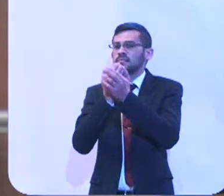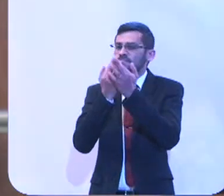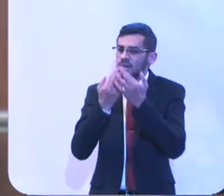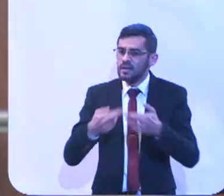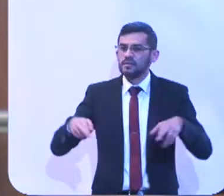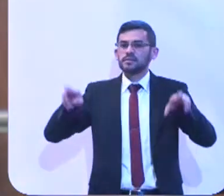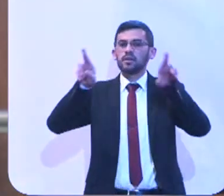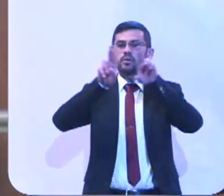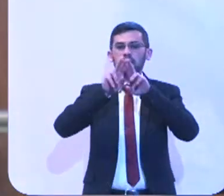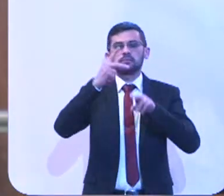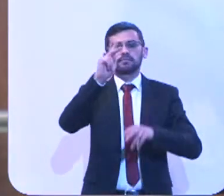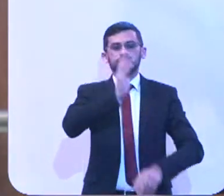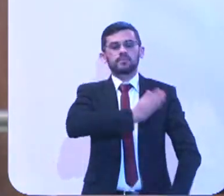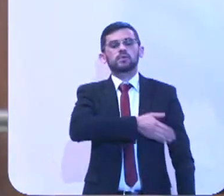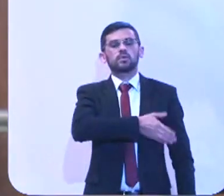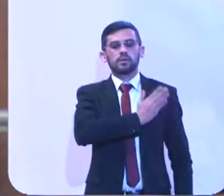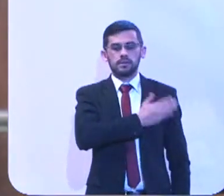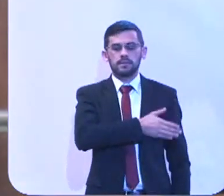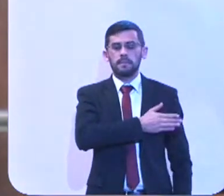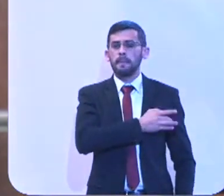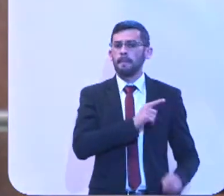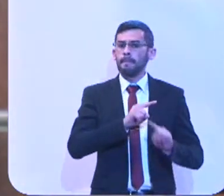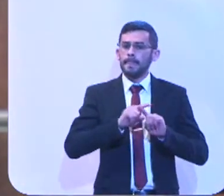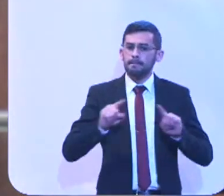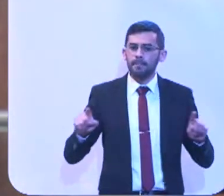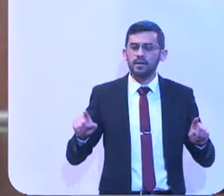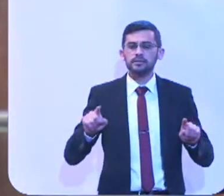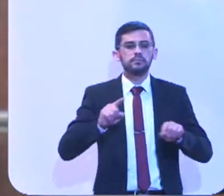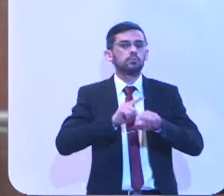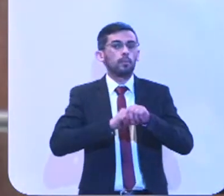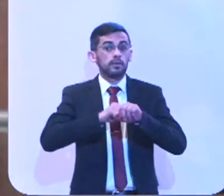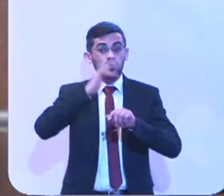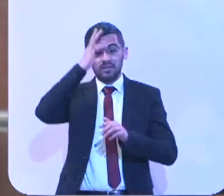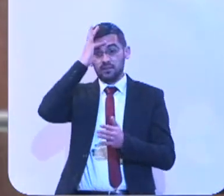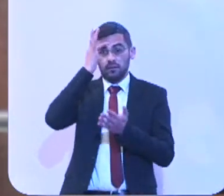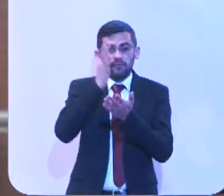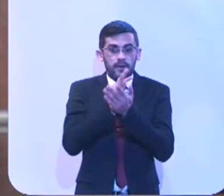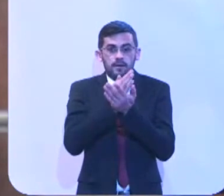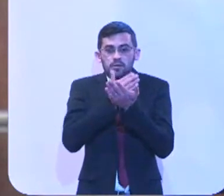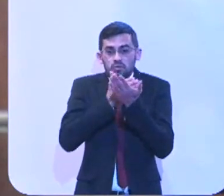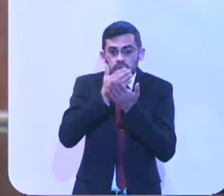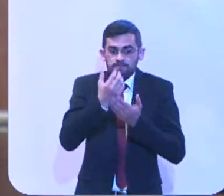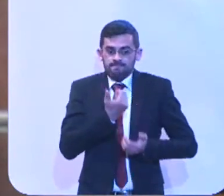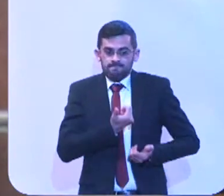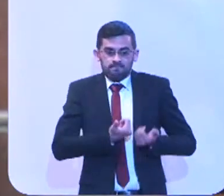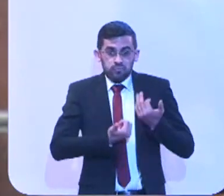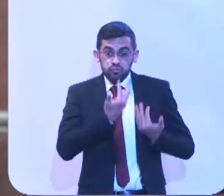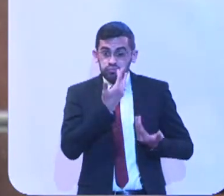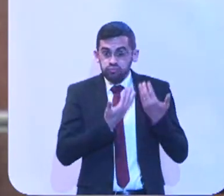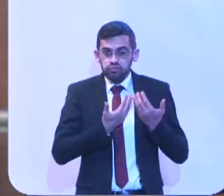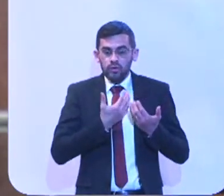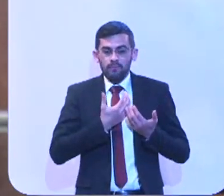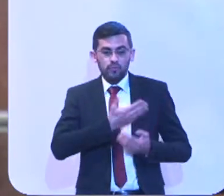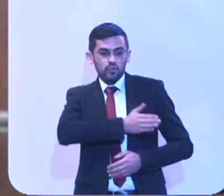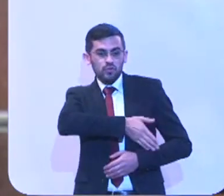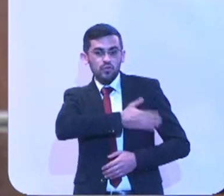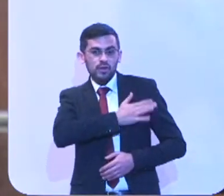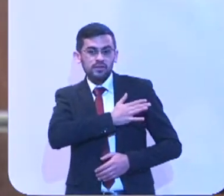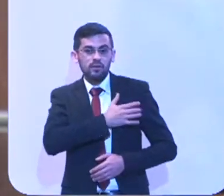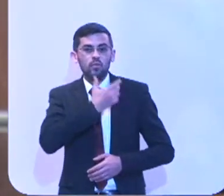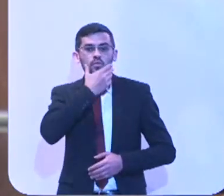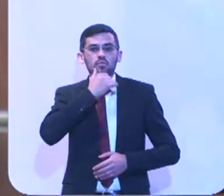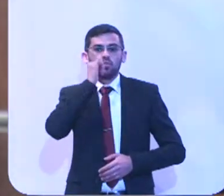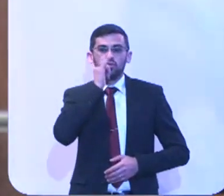coração. Mas quando a fé renasce no coração do profeta, o Senhor